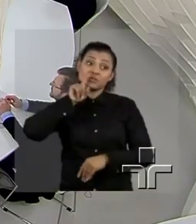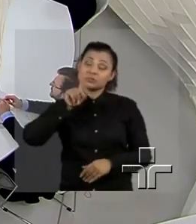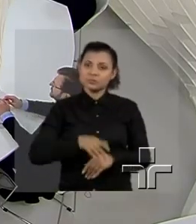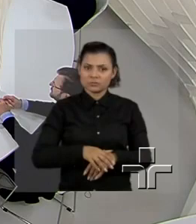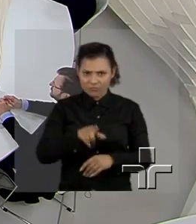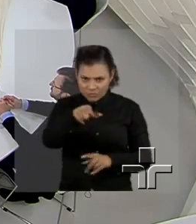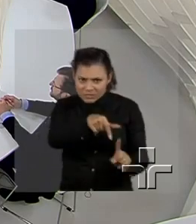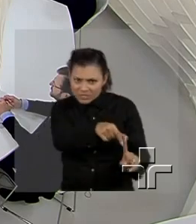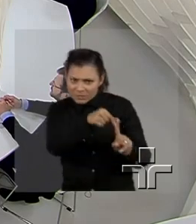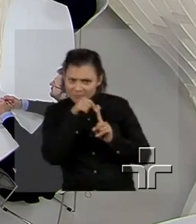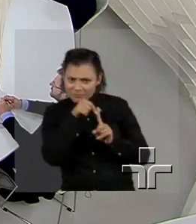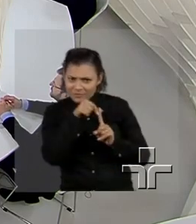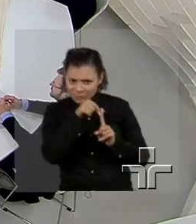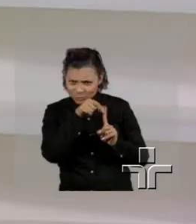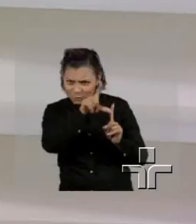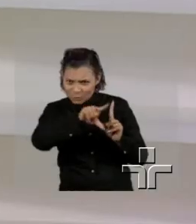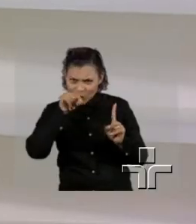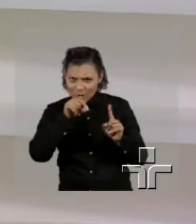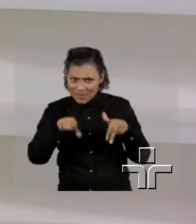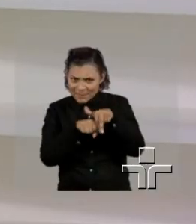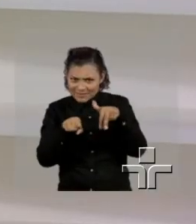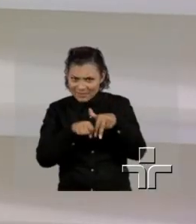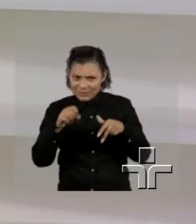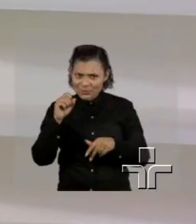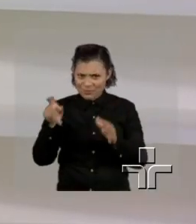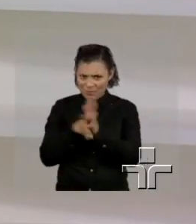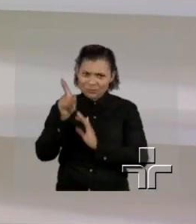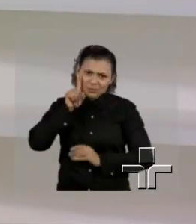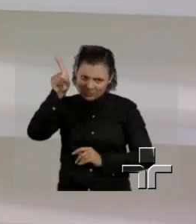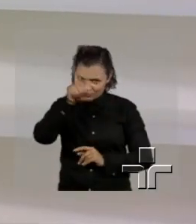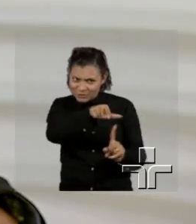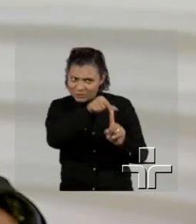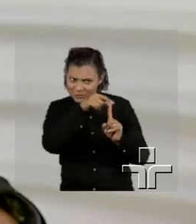É a chamada briga de cachorro grande. Nós fazemos um alinhamento